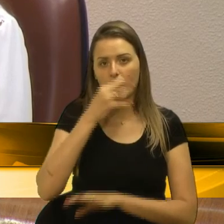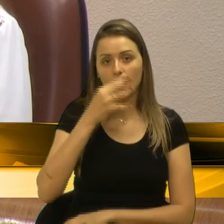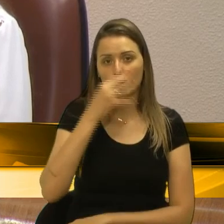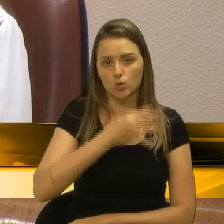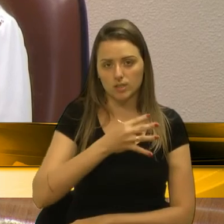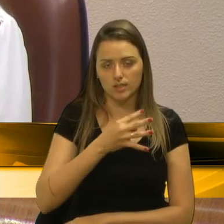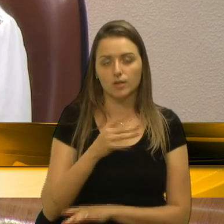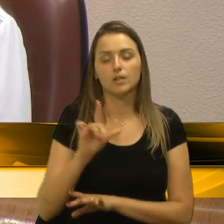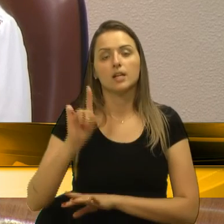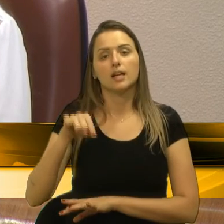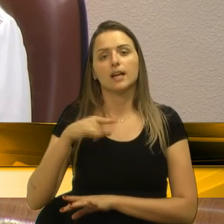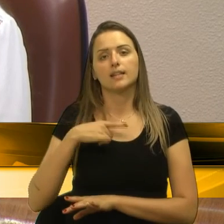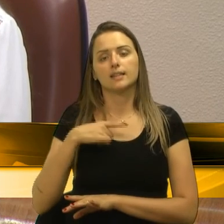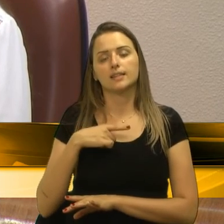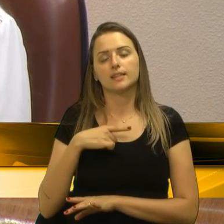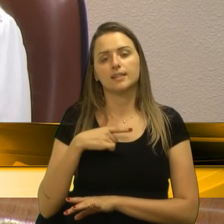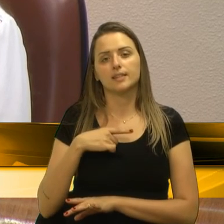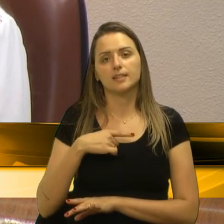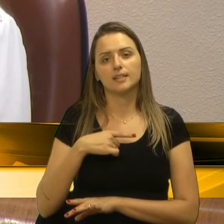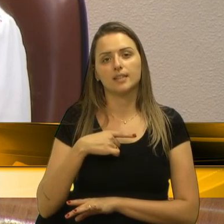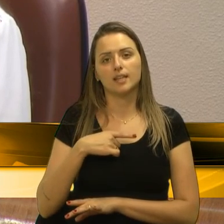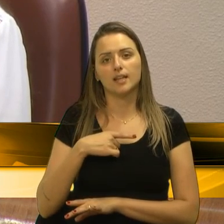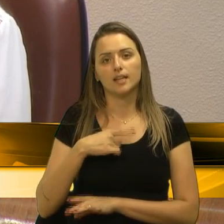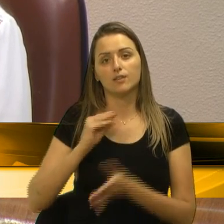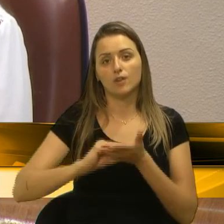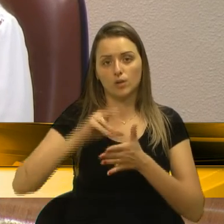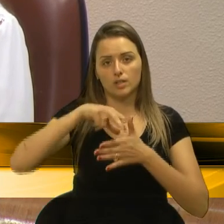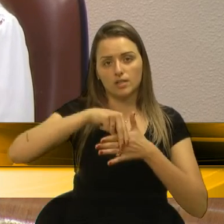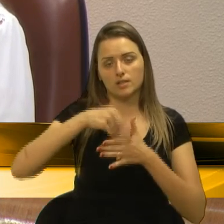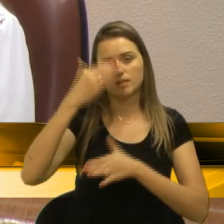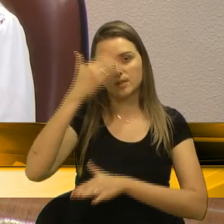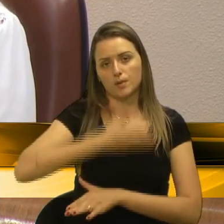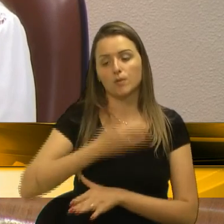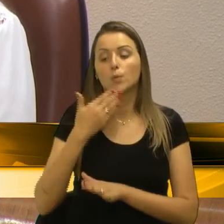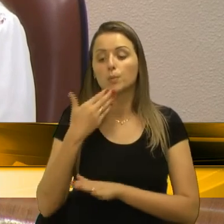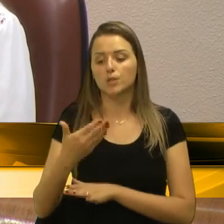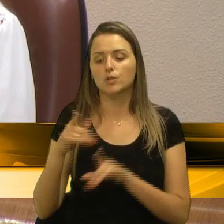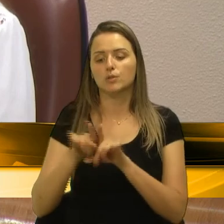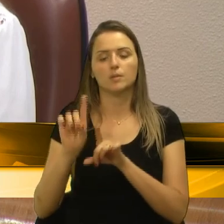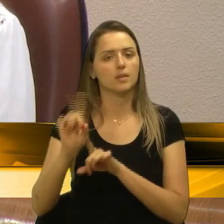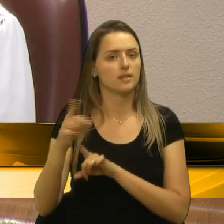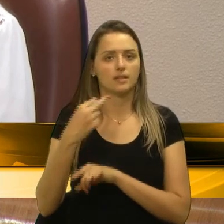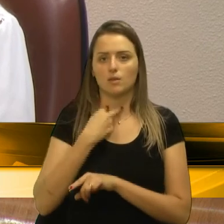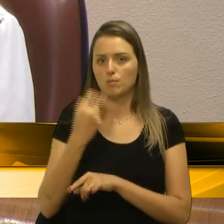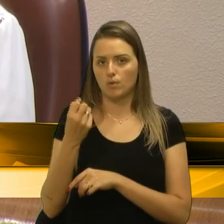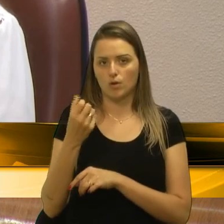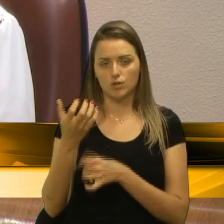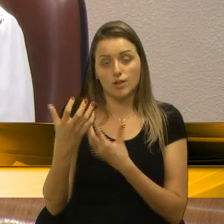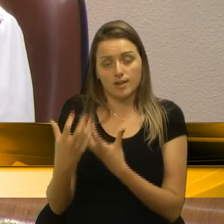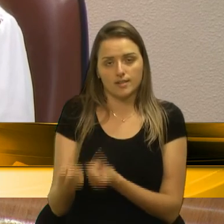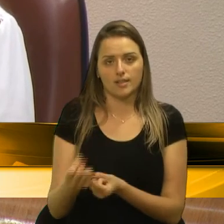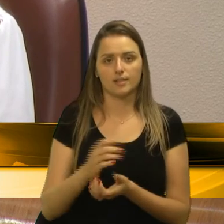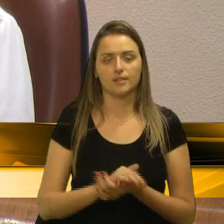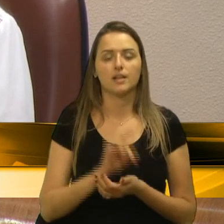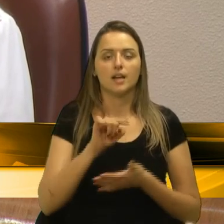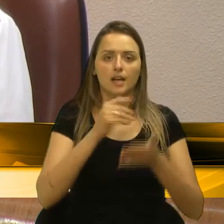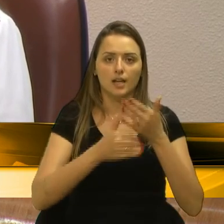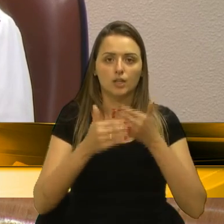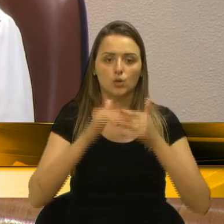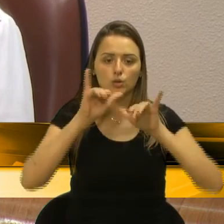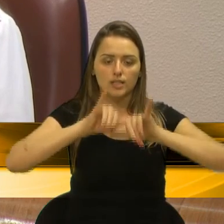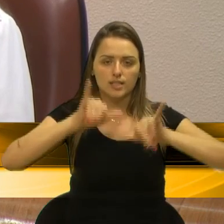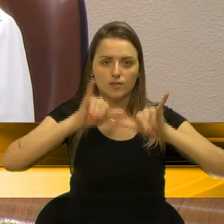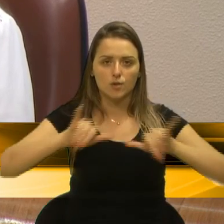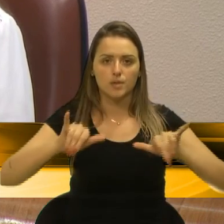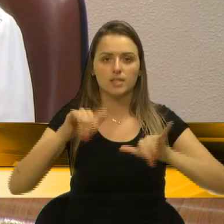os quais incluem, por suposto, a indicação de provas. O pedido também deverá ser indeferido. Eram as informações que me incumbia